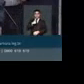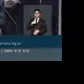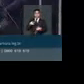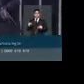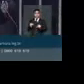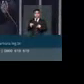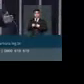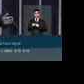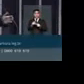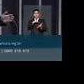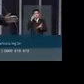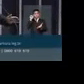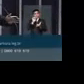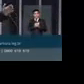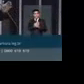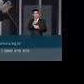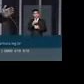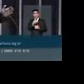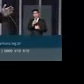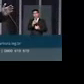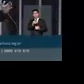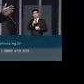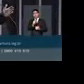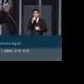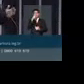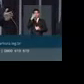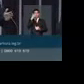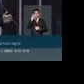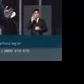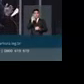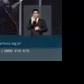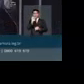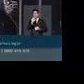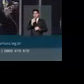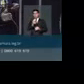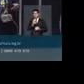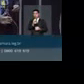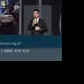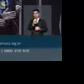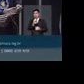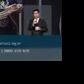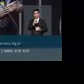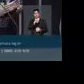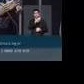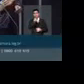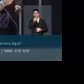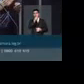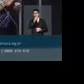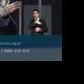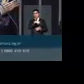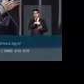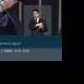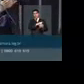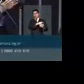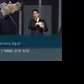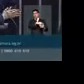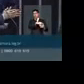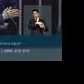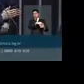esposa Rosinha, ontem o Tribunal Superior Eleitoral corrigiu uma